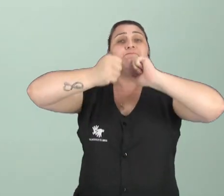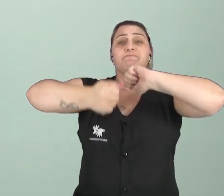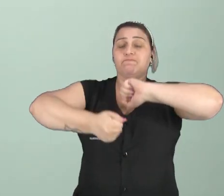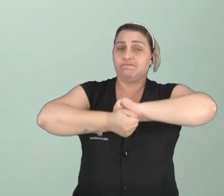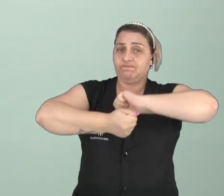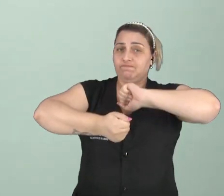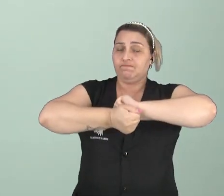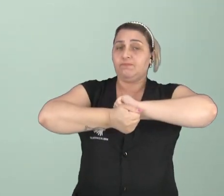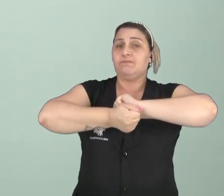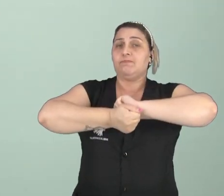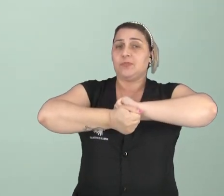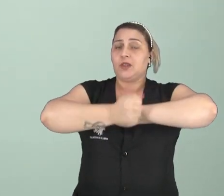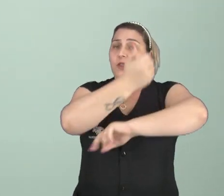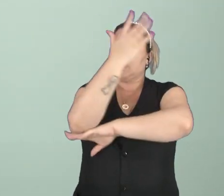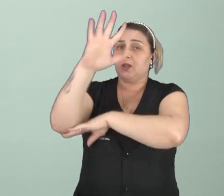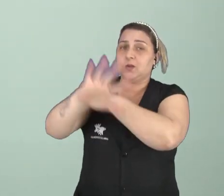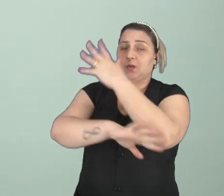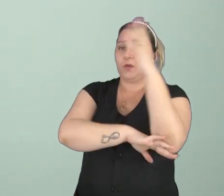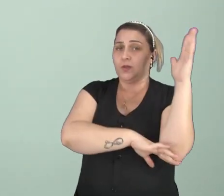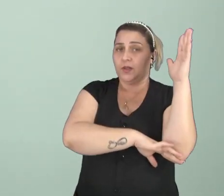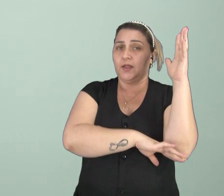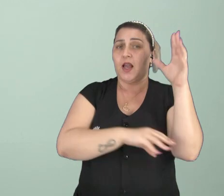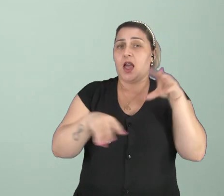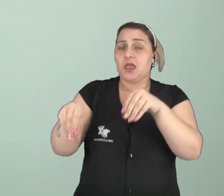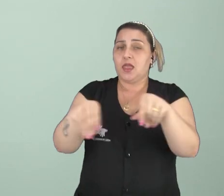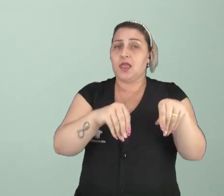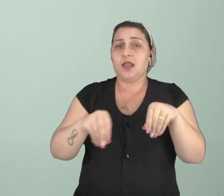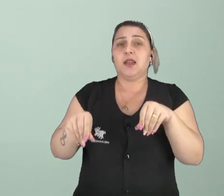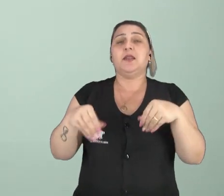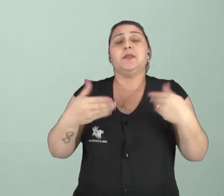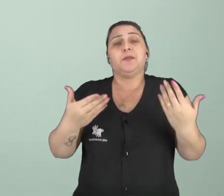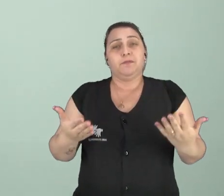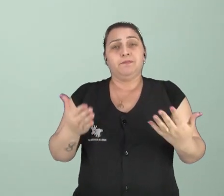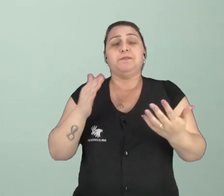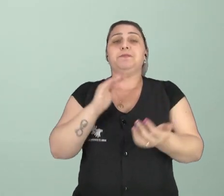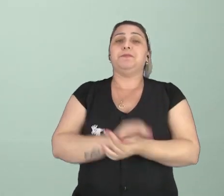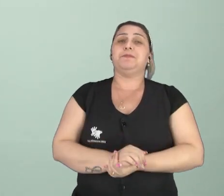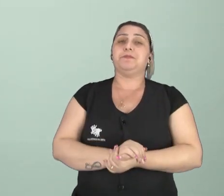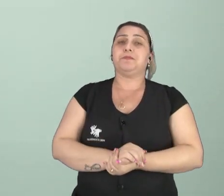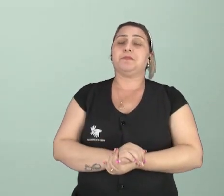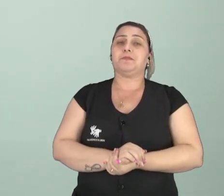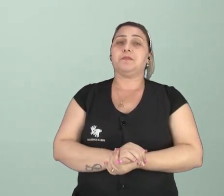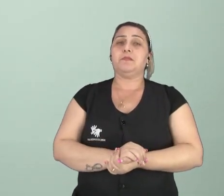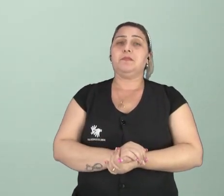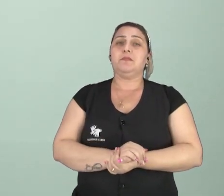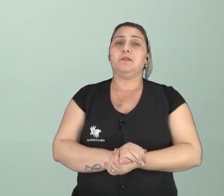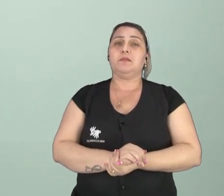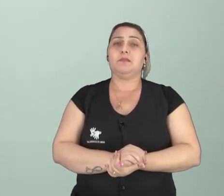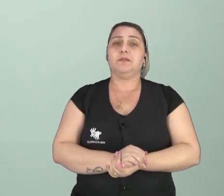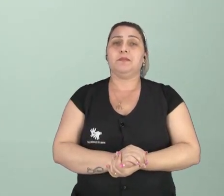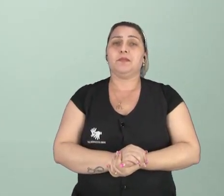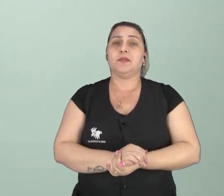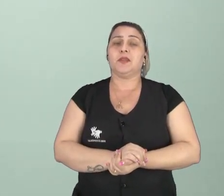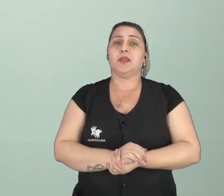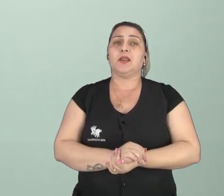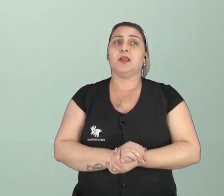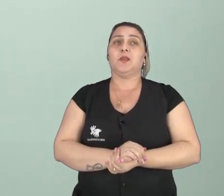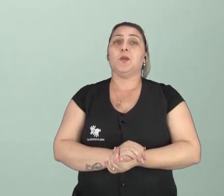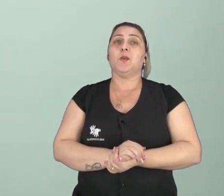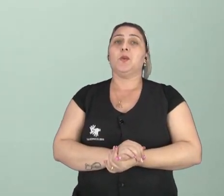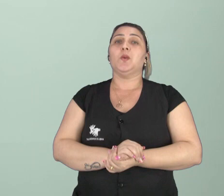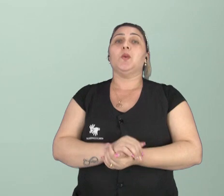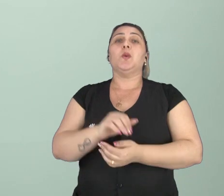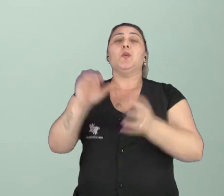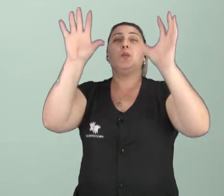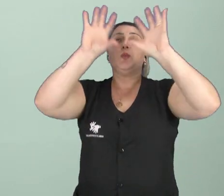paisagem a esses aspectos naturais, a natureza, a terra, o solo, até as difusões do